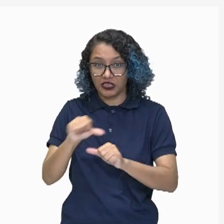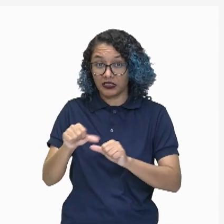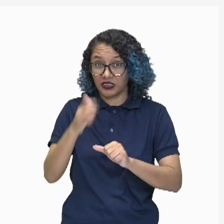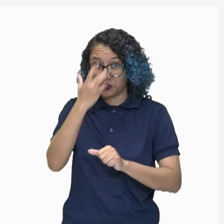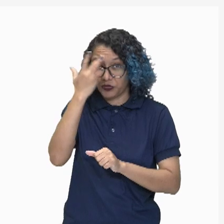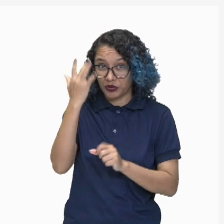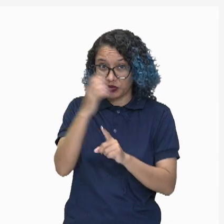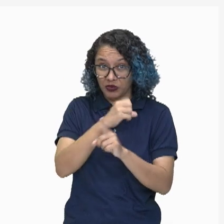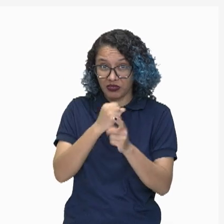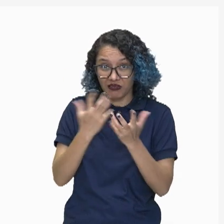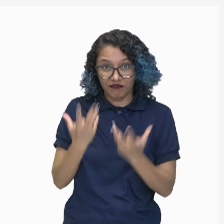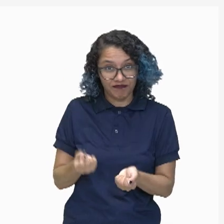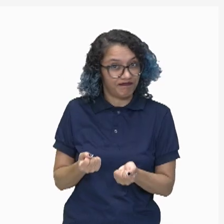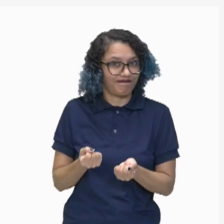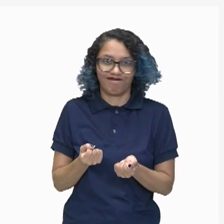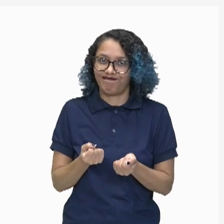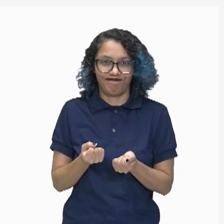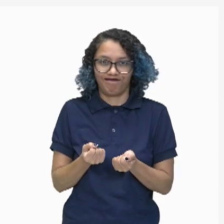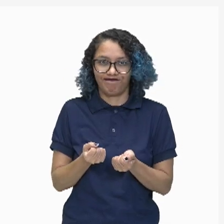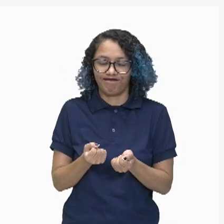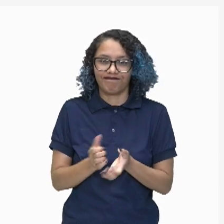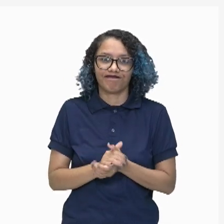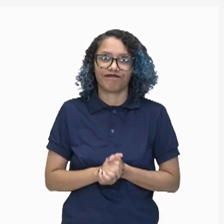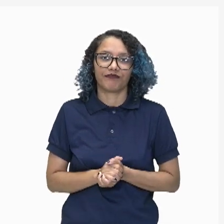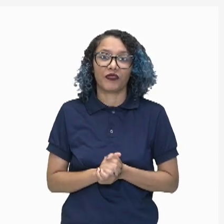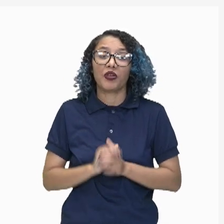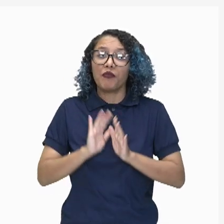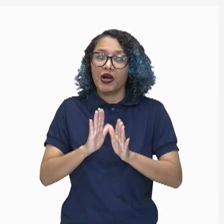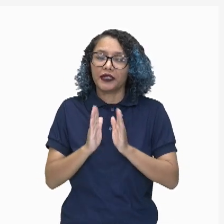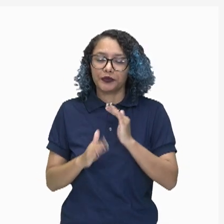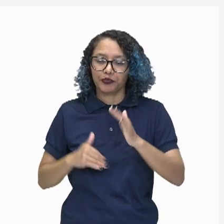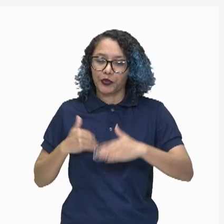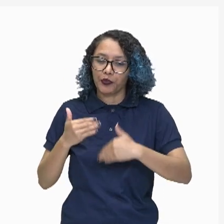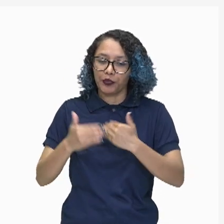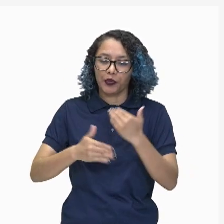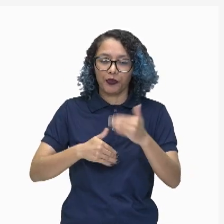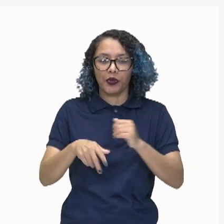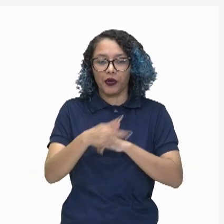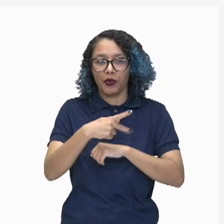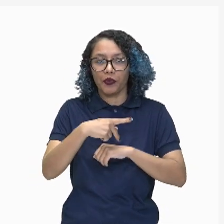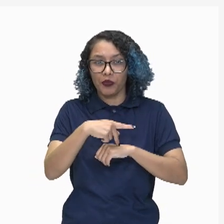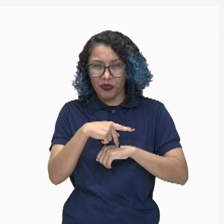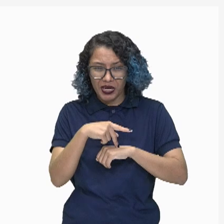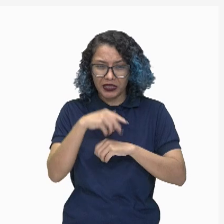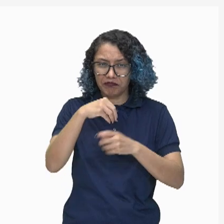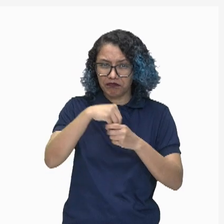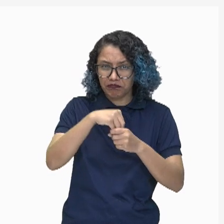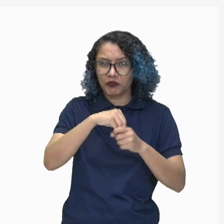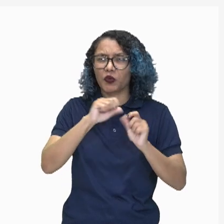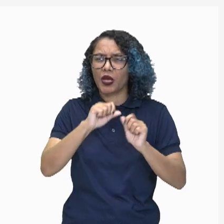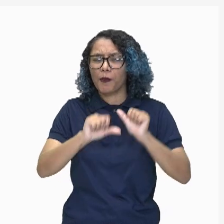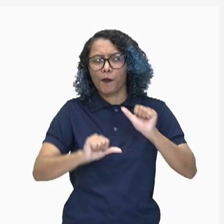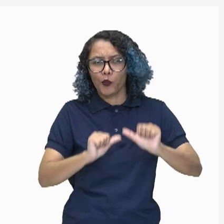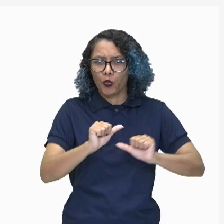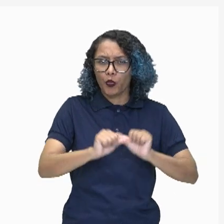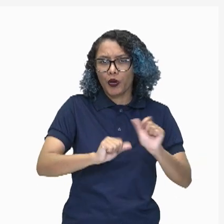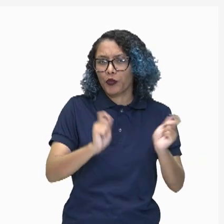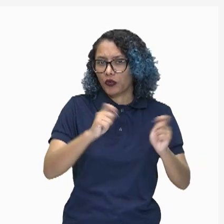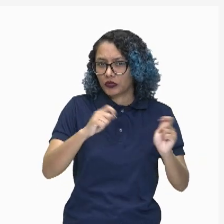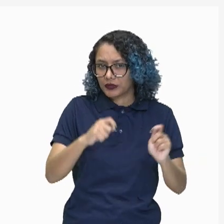longo desse tempo, muita coisa muda no país e essa abertura começa a se destacar no contexto